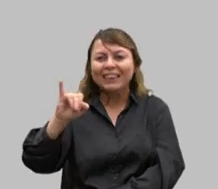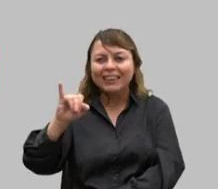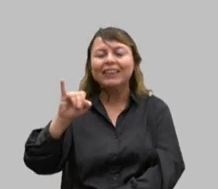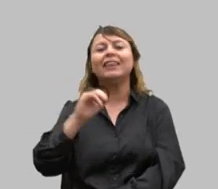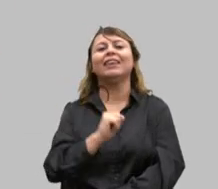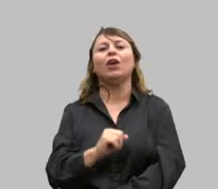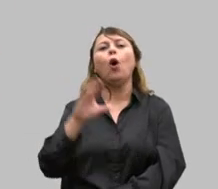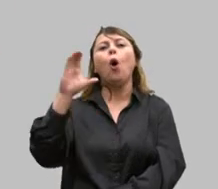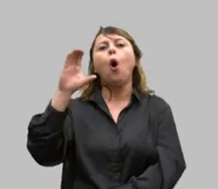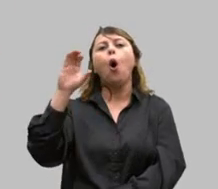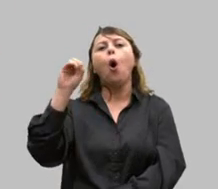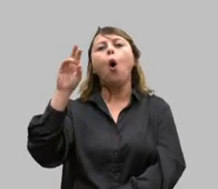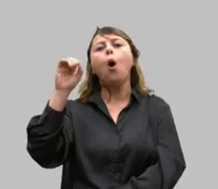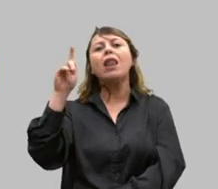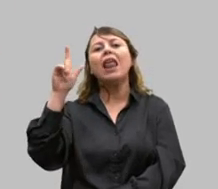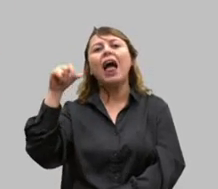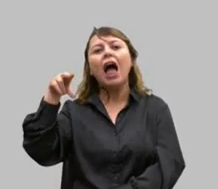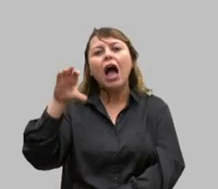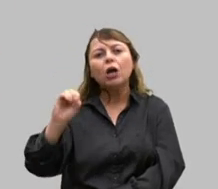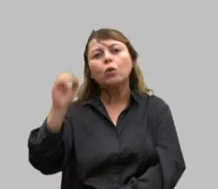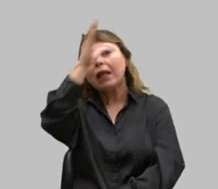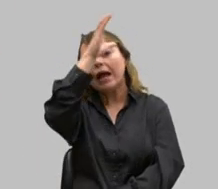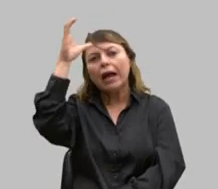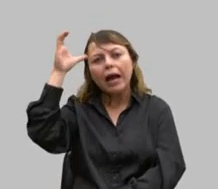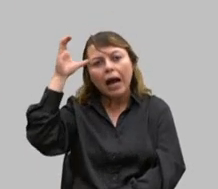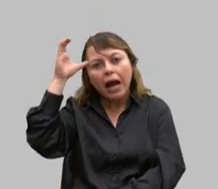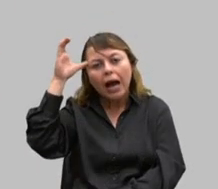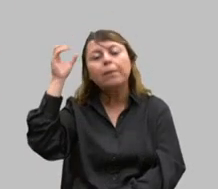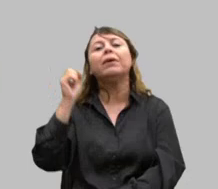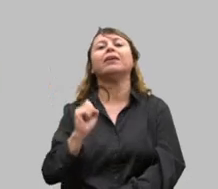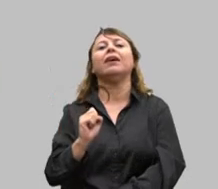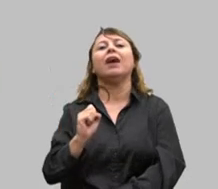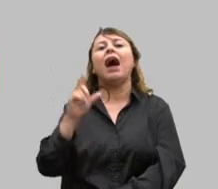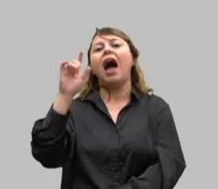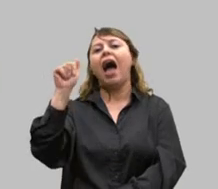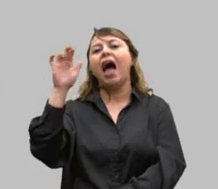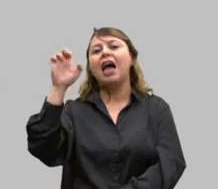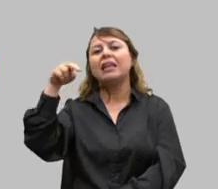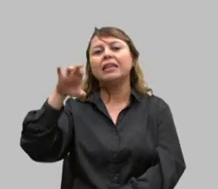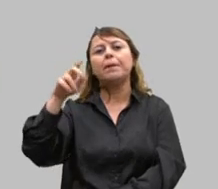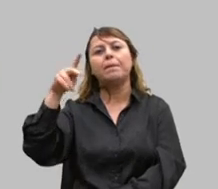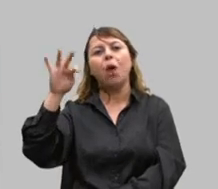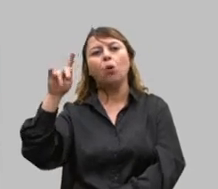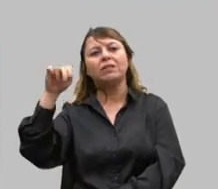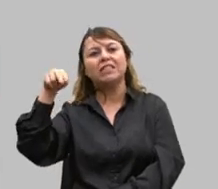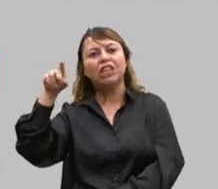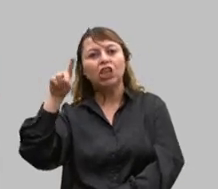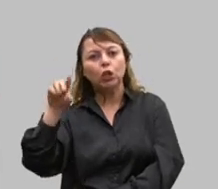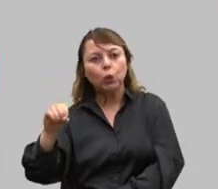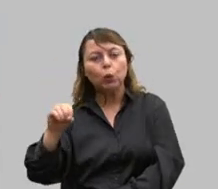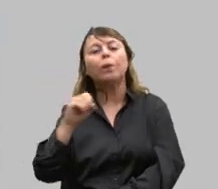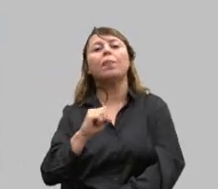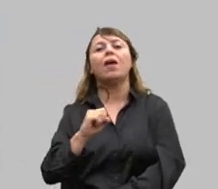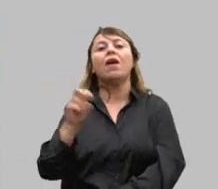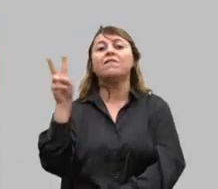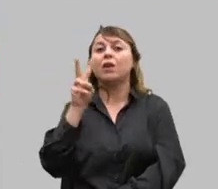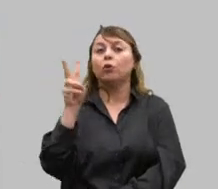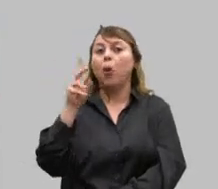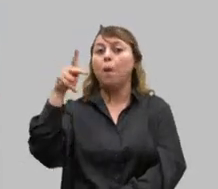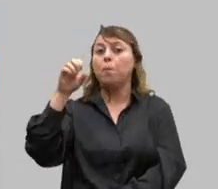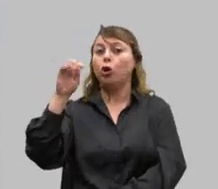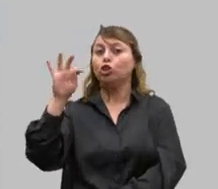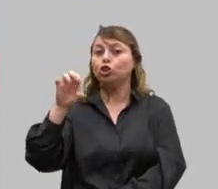Orlando presidente da Câmara Municipal de Descoberto Aline flauzino vereadora de Goianá vereador de Ponte Nova